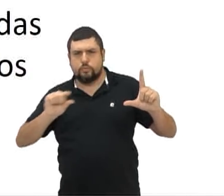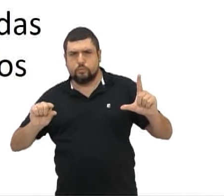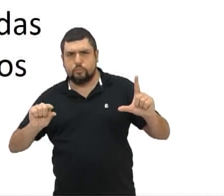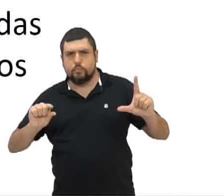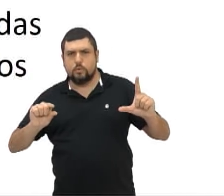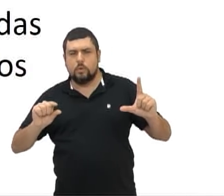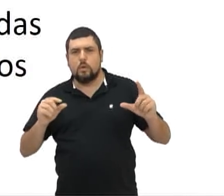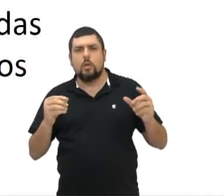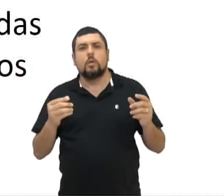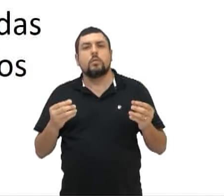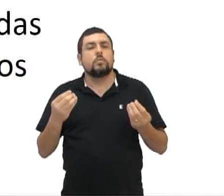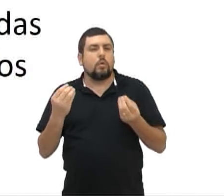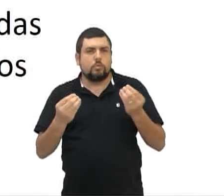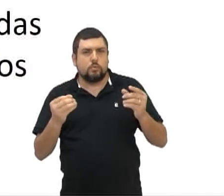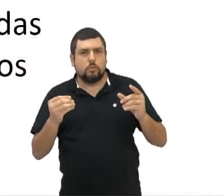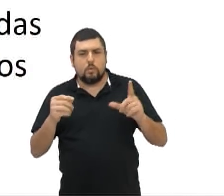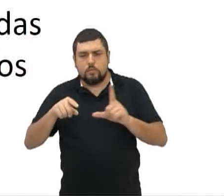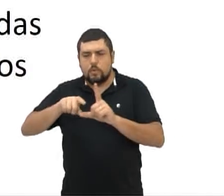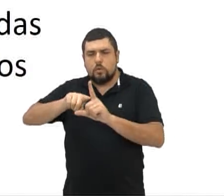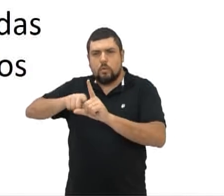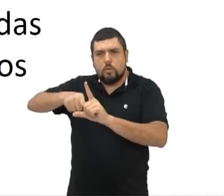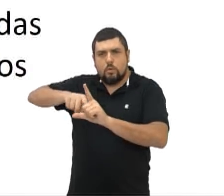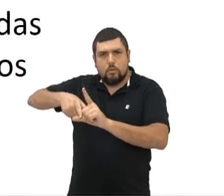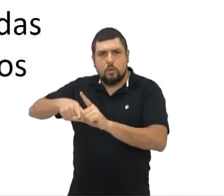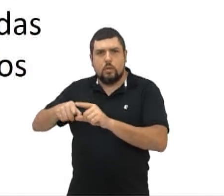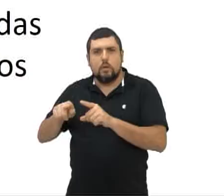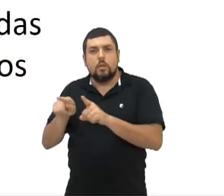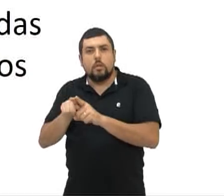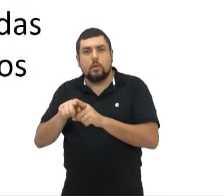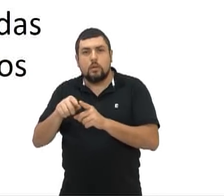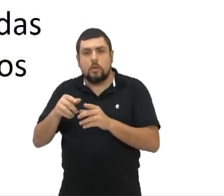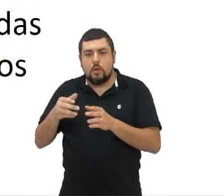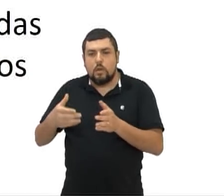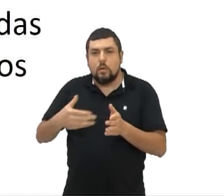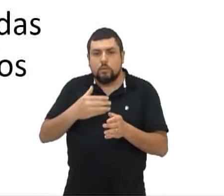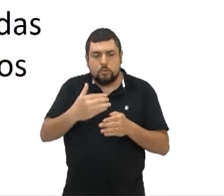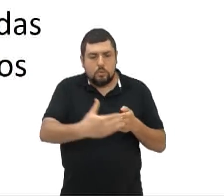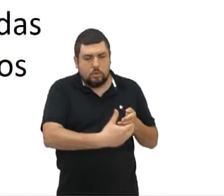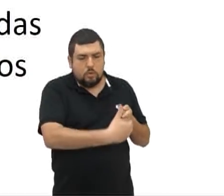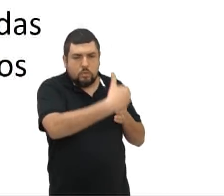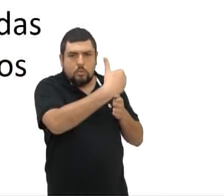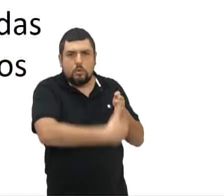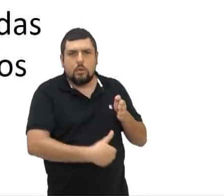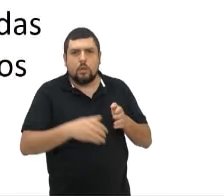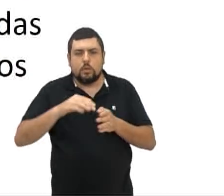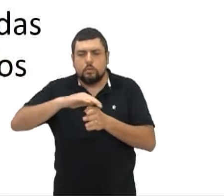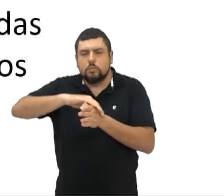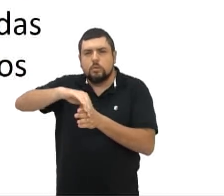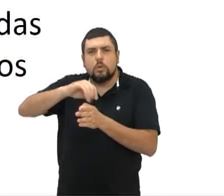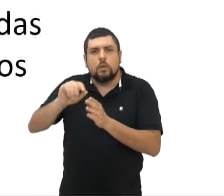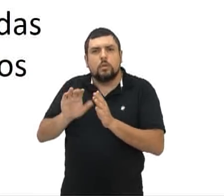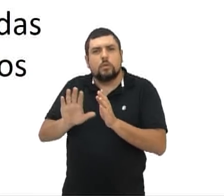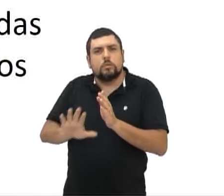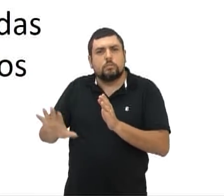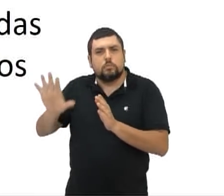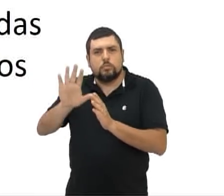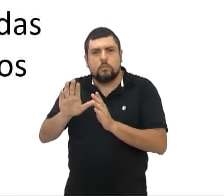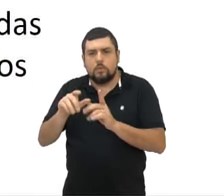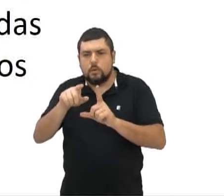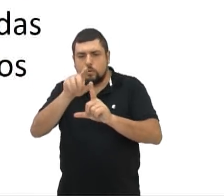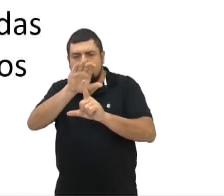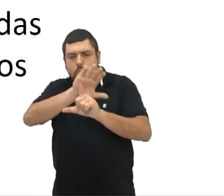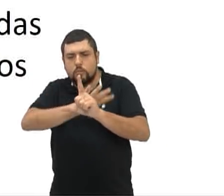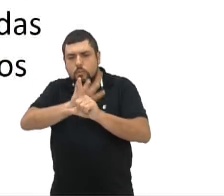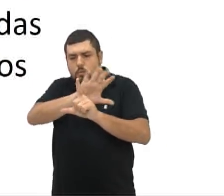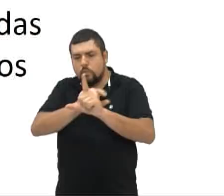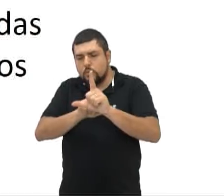com ângulos equivalentes e medidas dos lados correspondentes proporcionais. Lembrando, mantendo a mesma